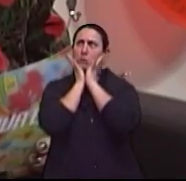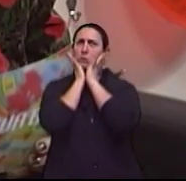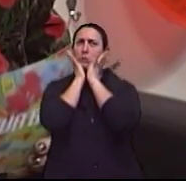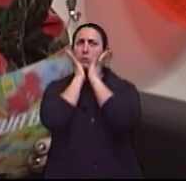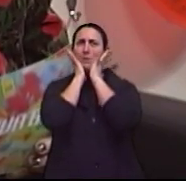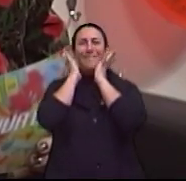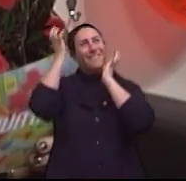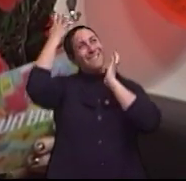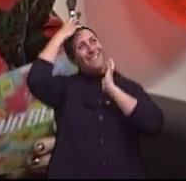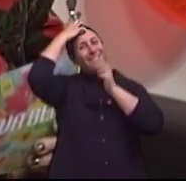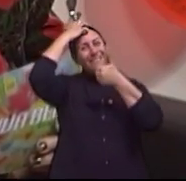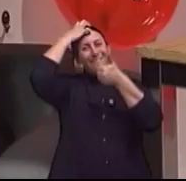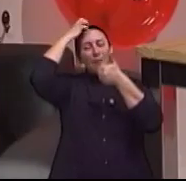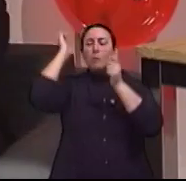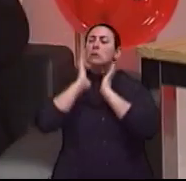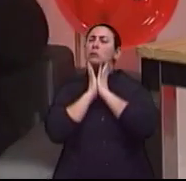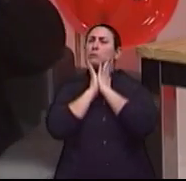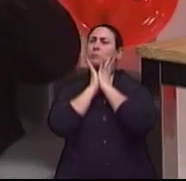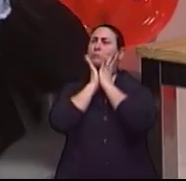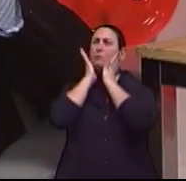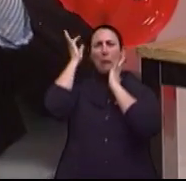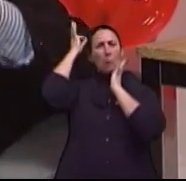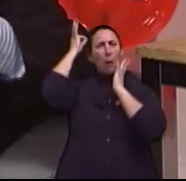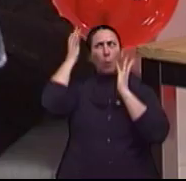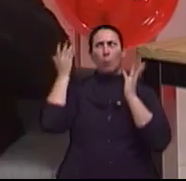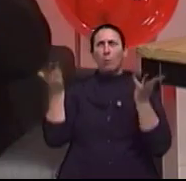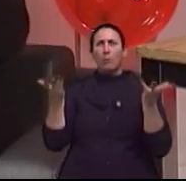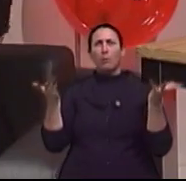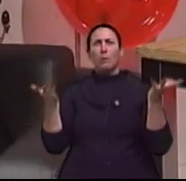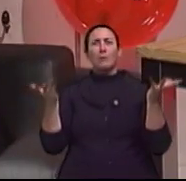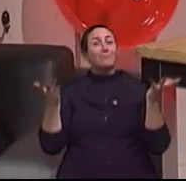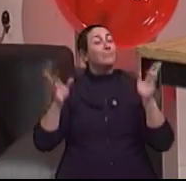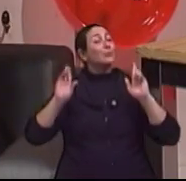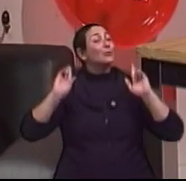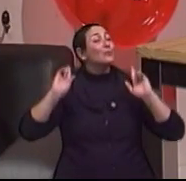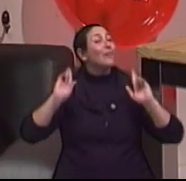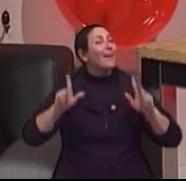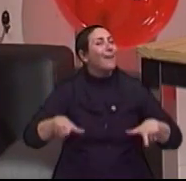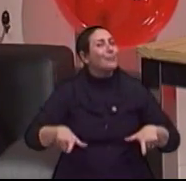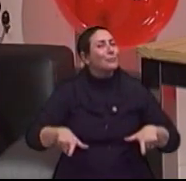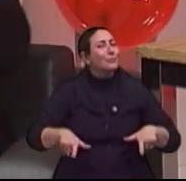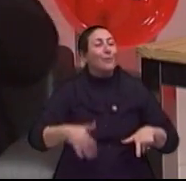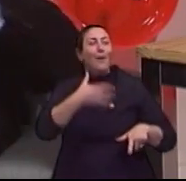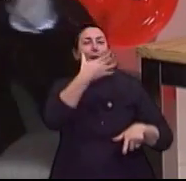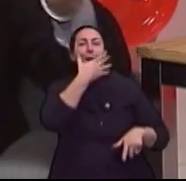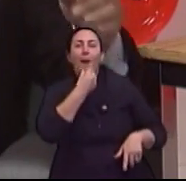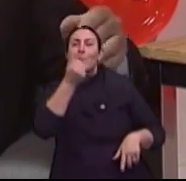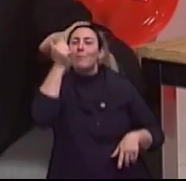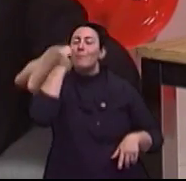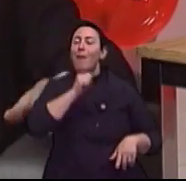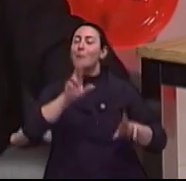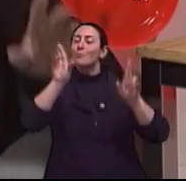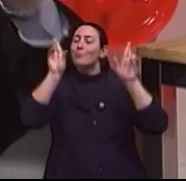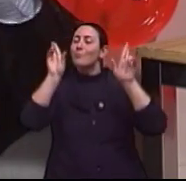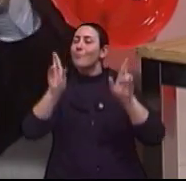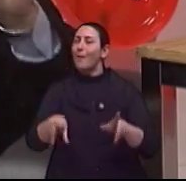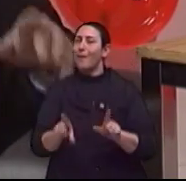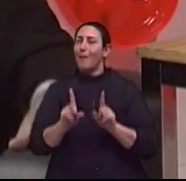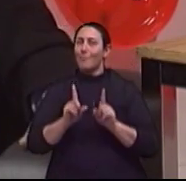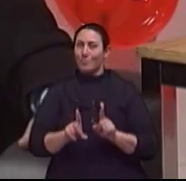calv C masculino é um calvice feminino é outro o tipo de padrão da calvice e não é